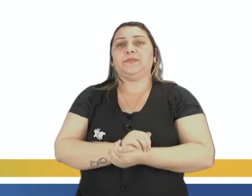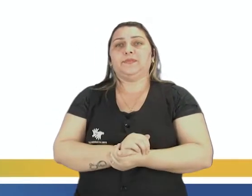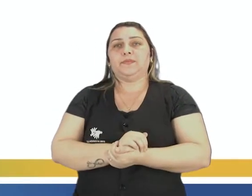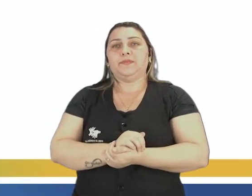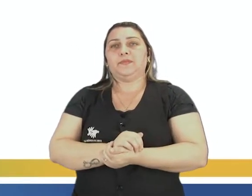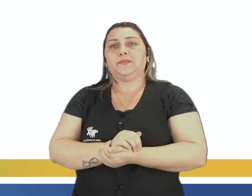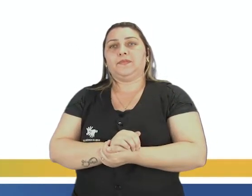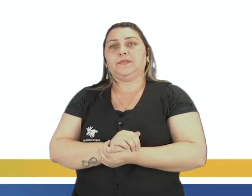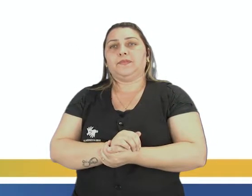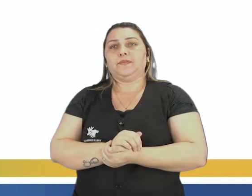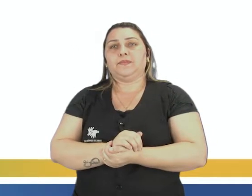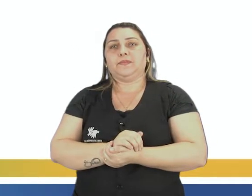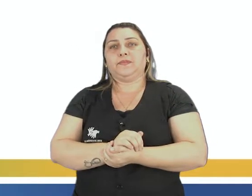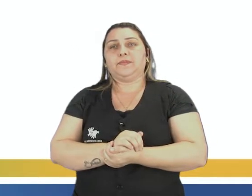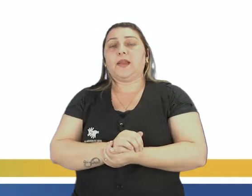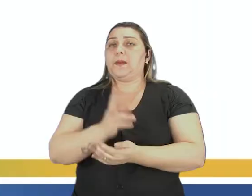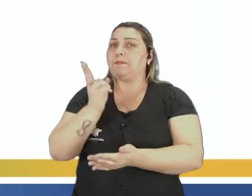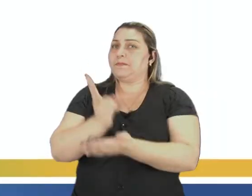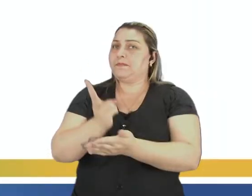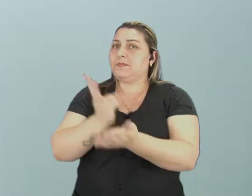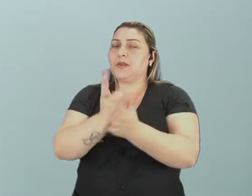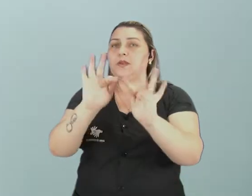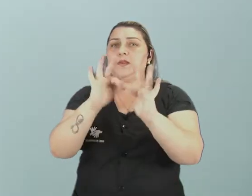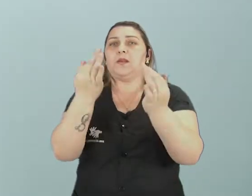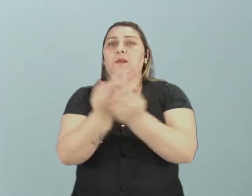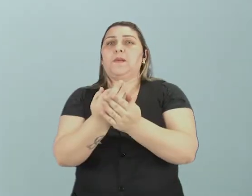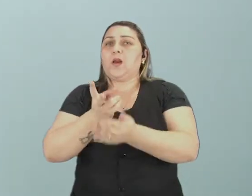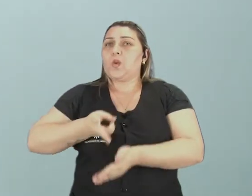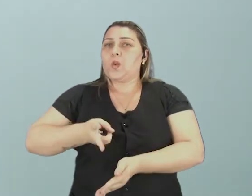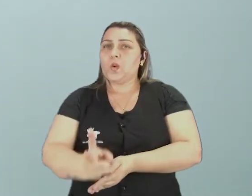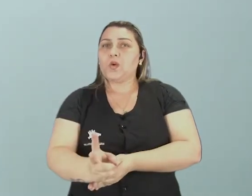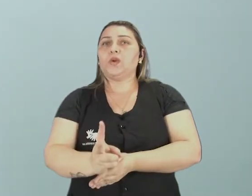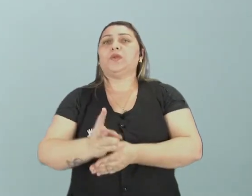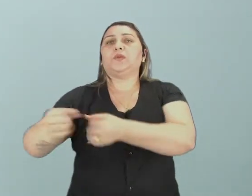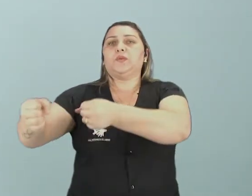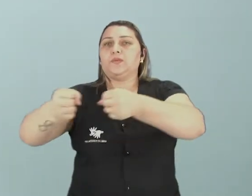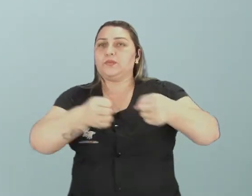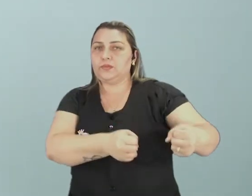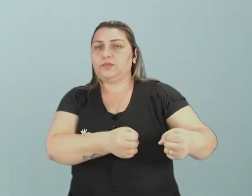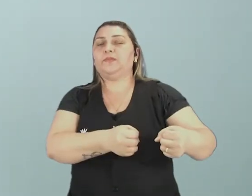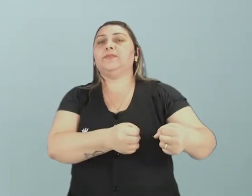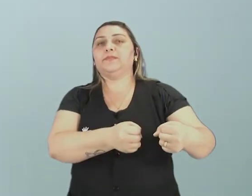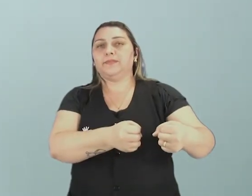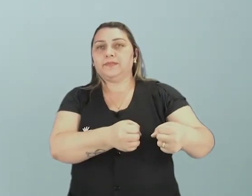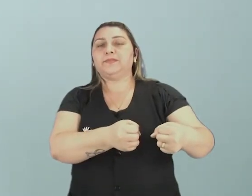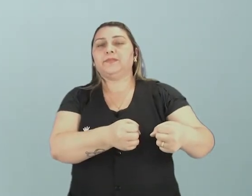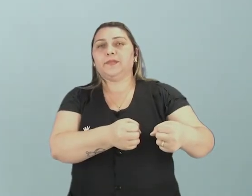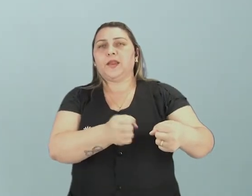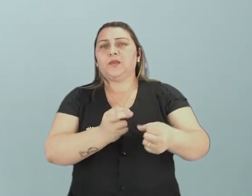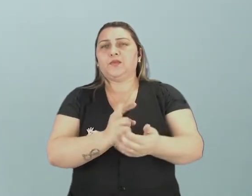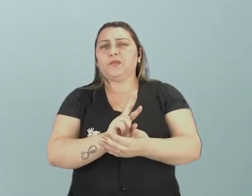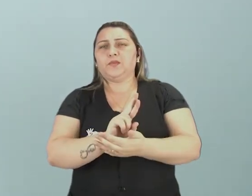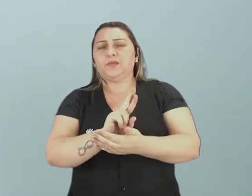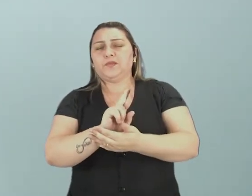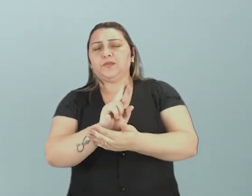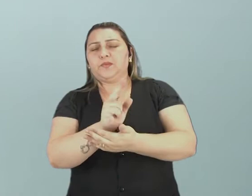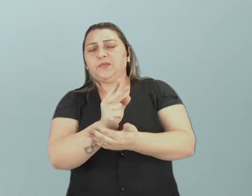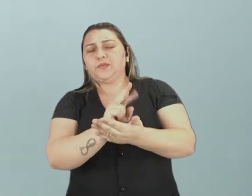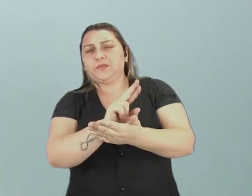a dinastia é quando a mesma família fica no poder, perpetua-se no poder por vários